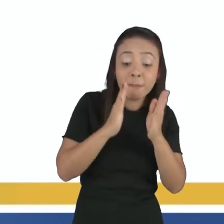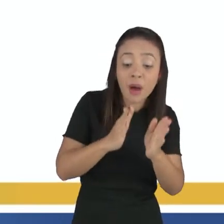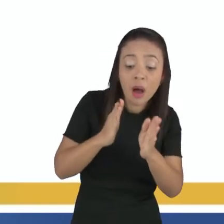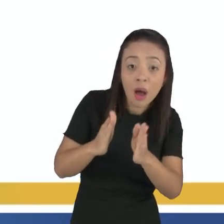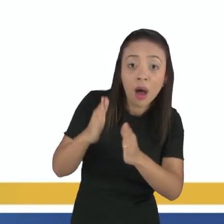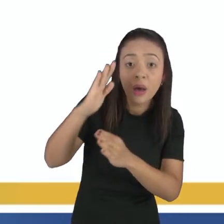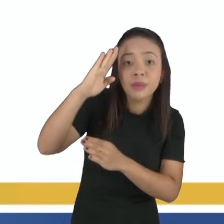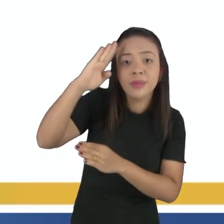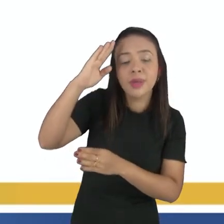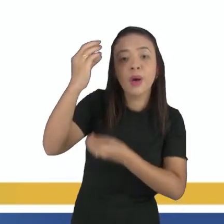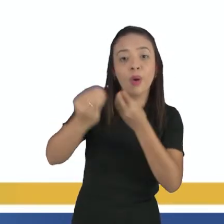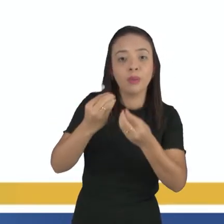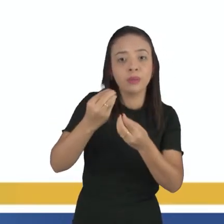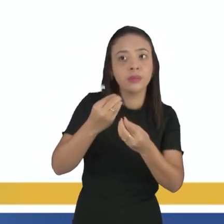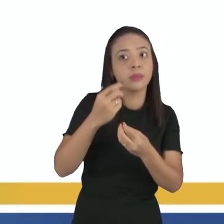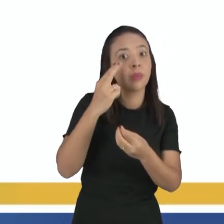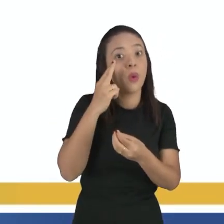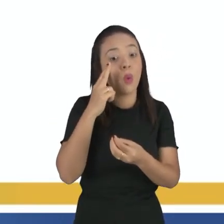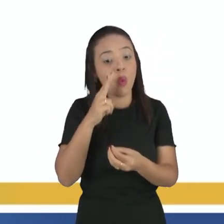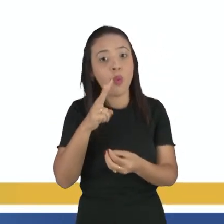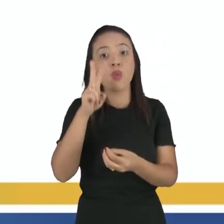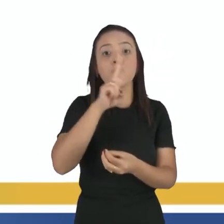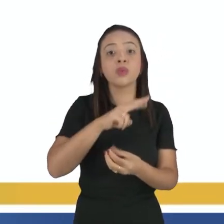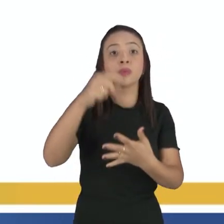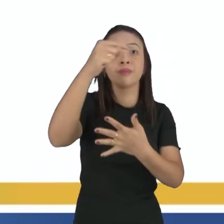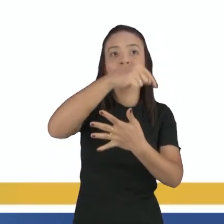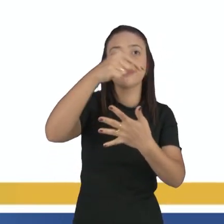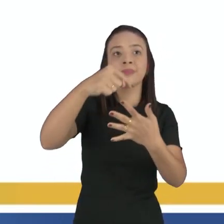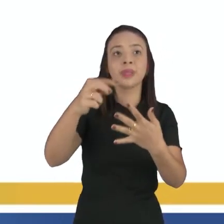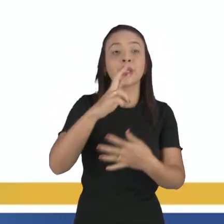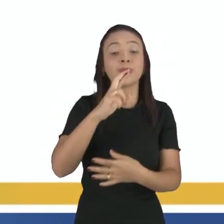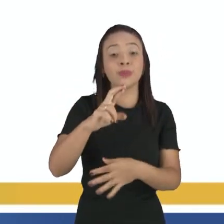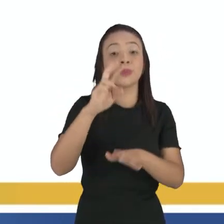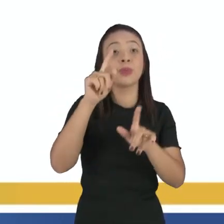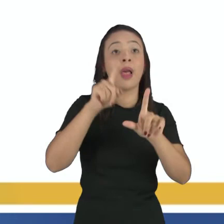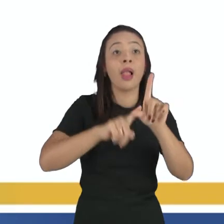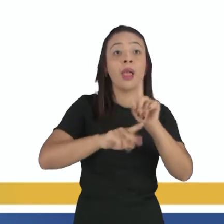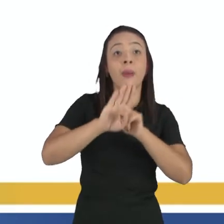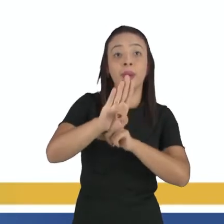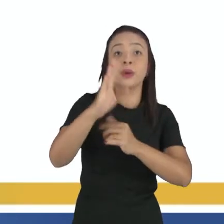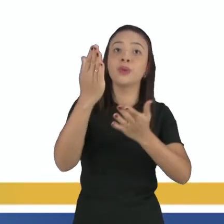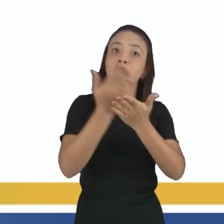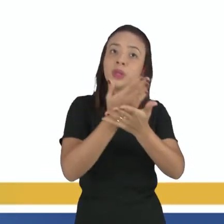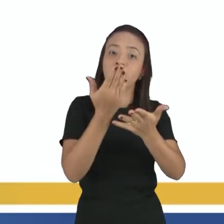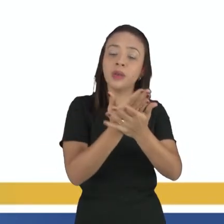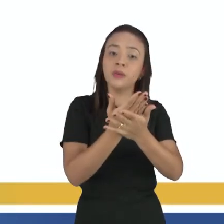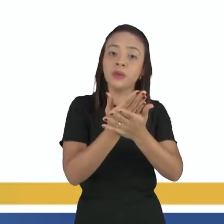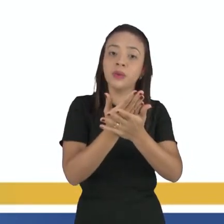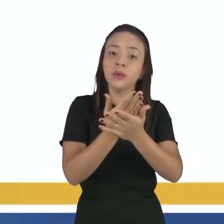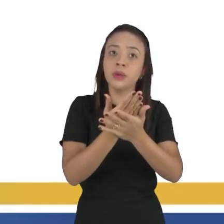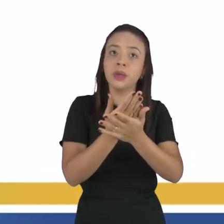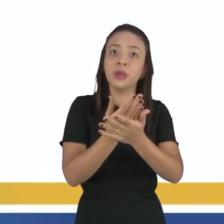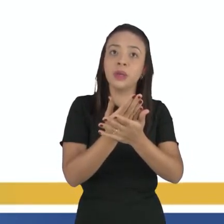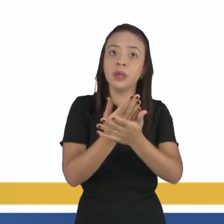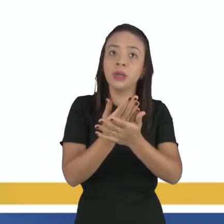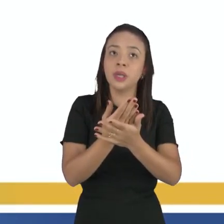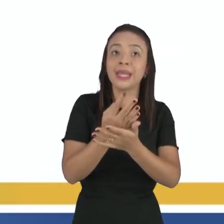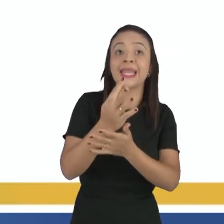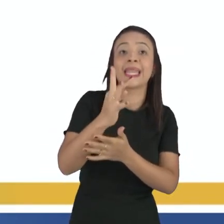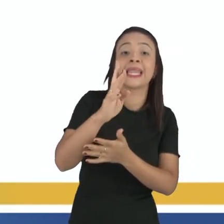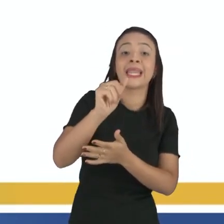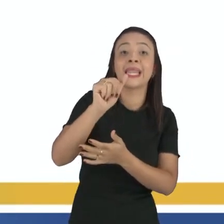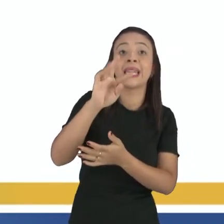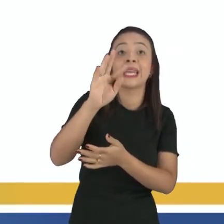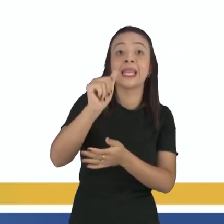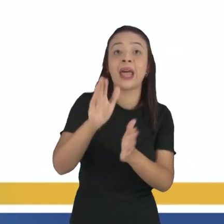texto através dos seus elementos e como resposta nós temos a letra b o livro trata da Glória efêmera